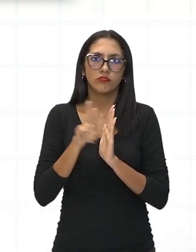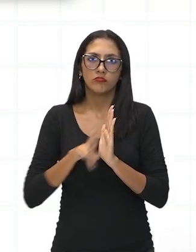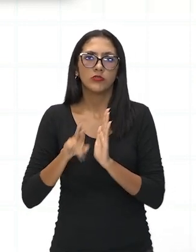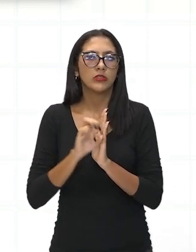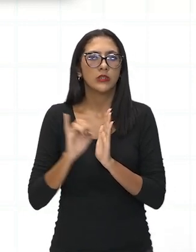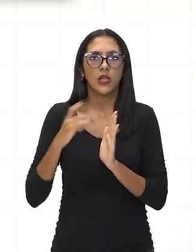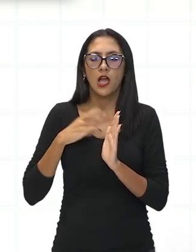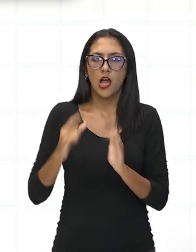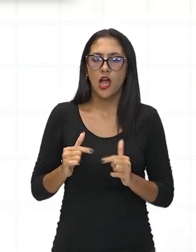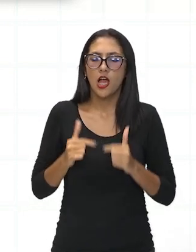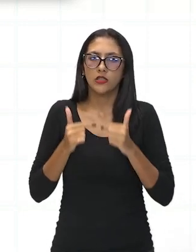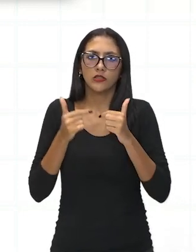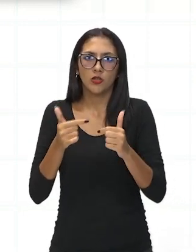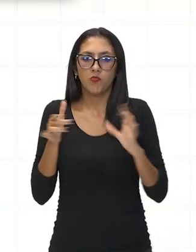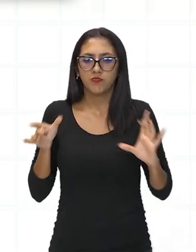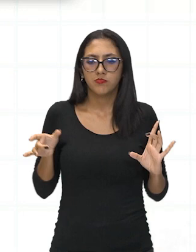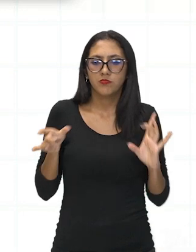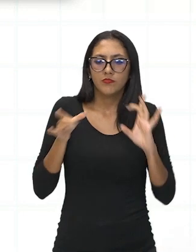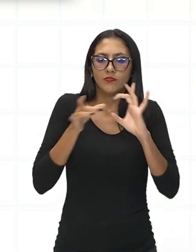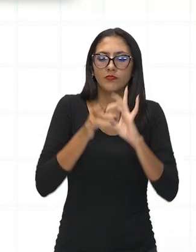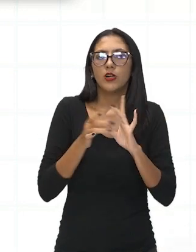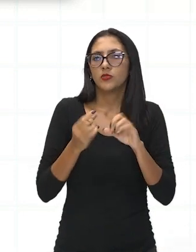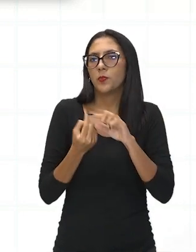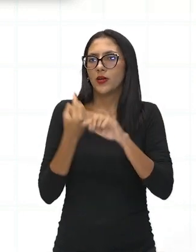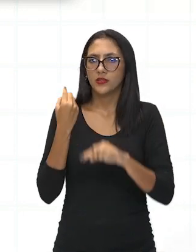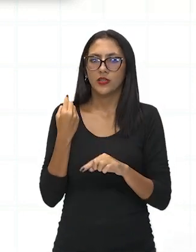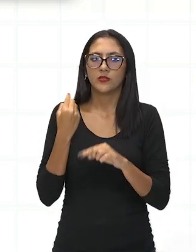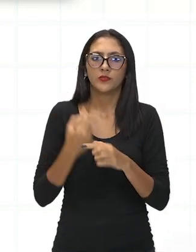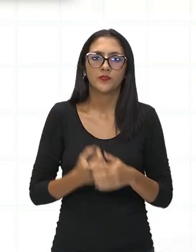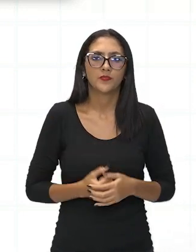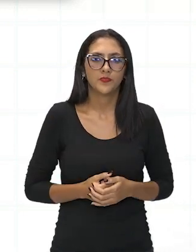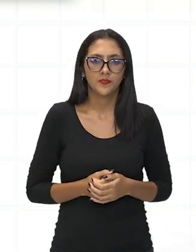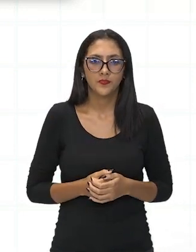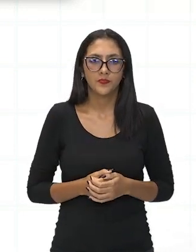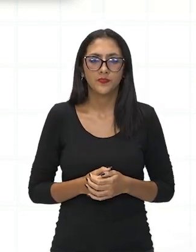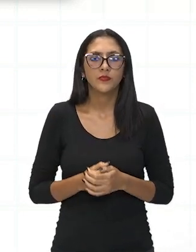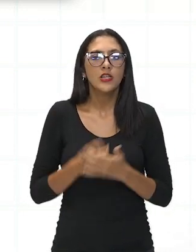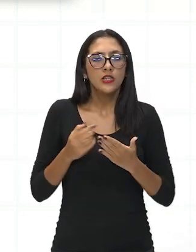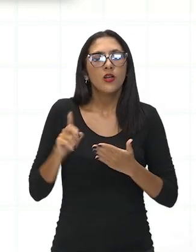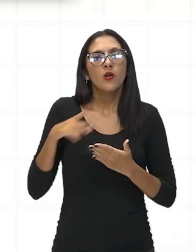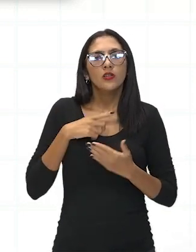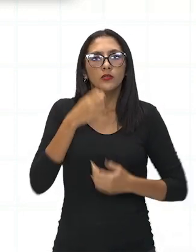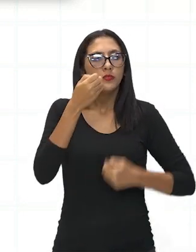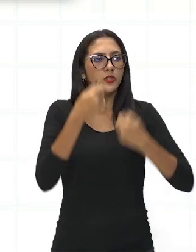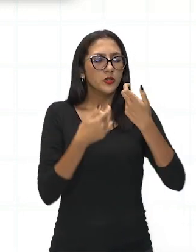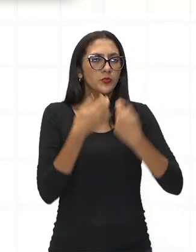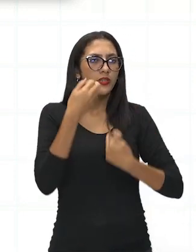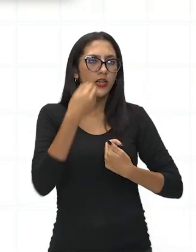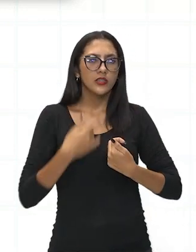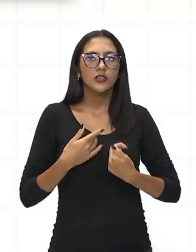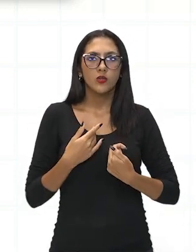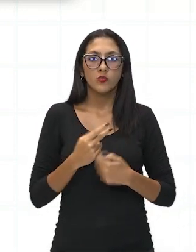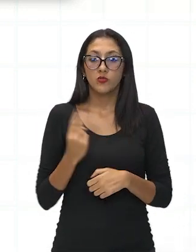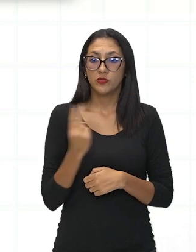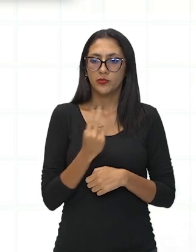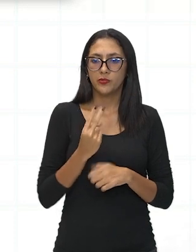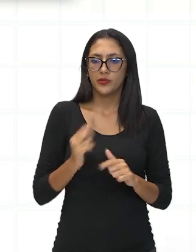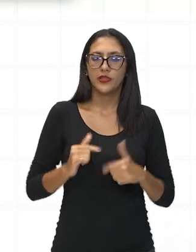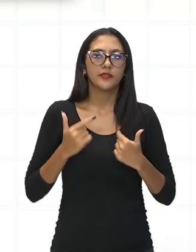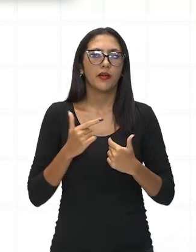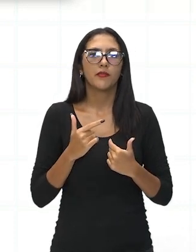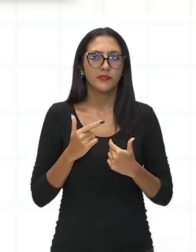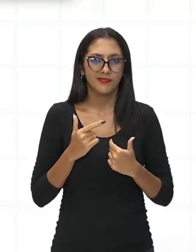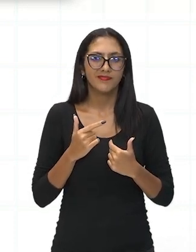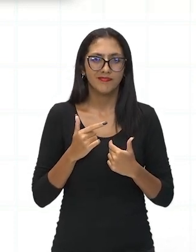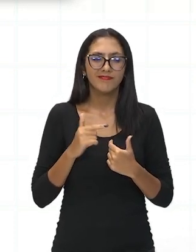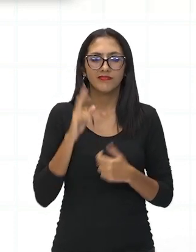no passado. Então, aqui a gente utiliza isso aqui para contar para as pessoas o que estava acontecendo ao mesmo tempo, né? Enquanto eu estava estudando, a